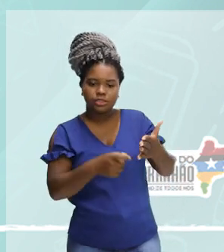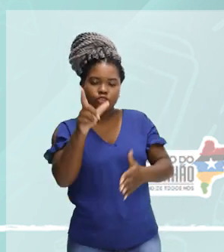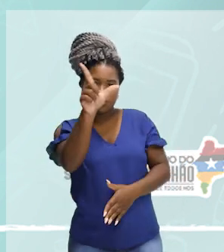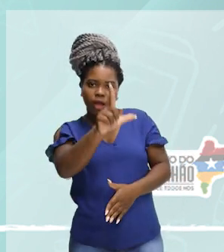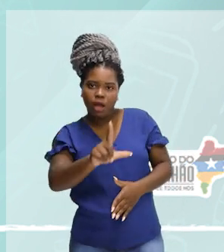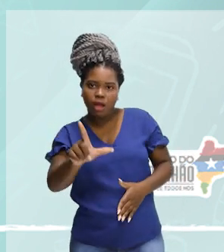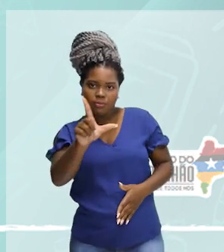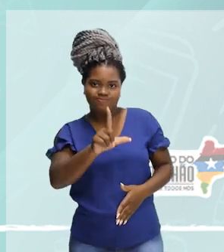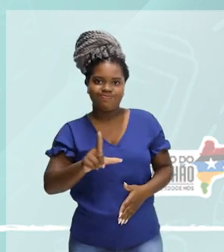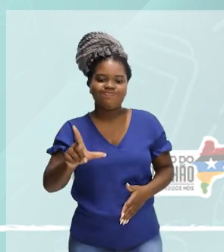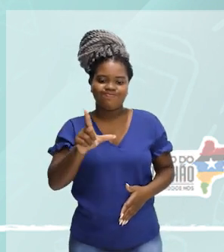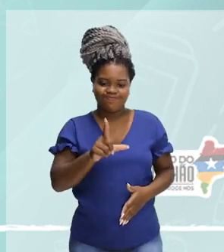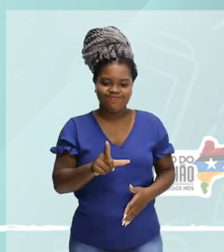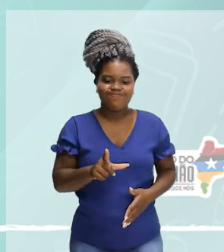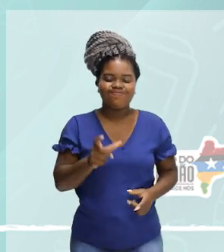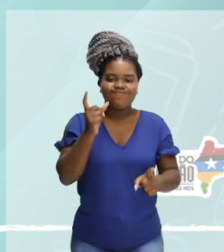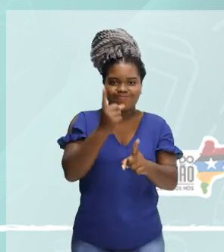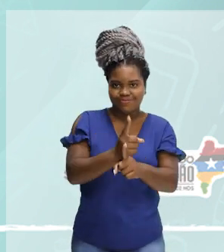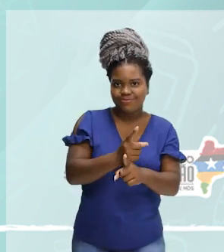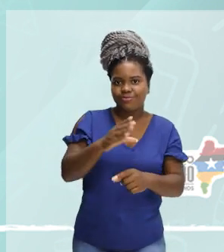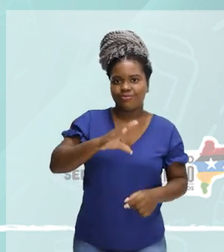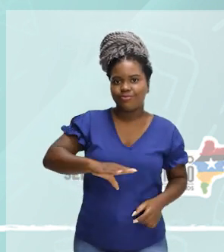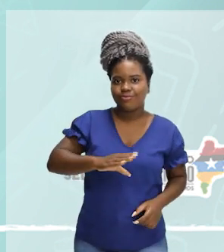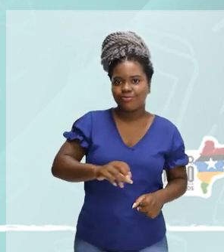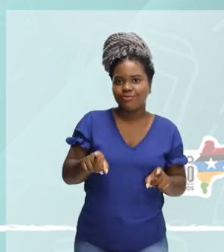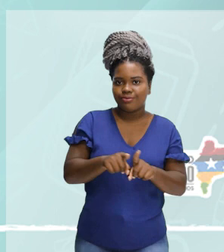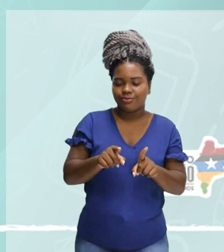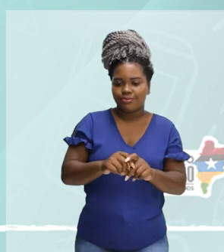a palavra ínfimo em português.